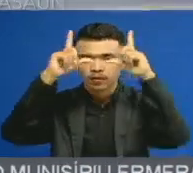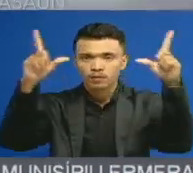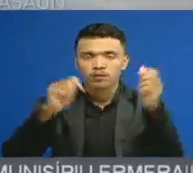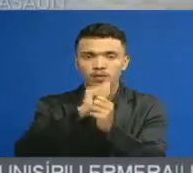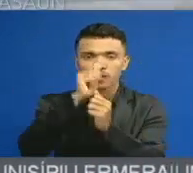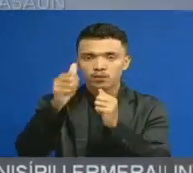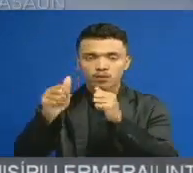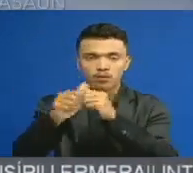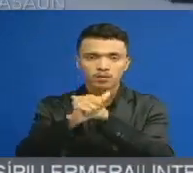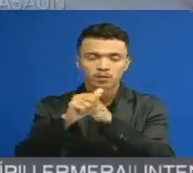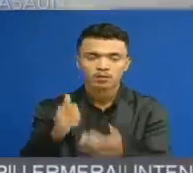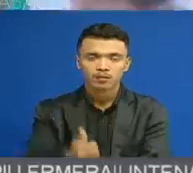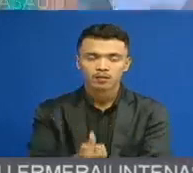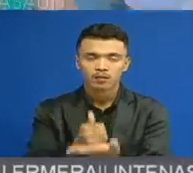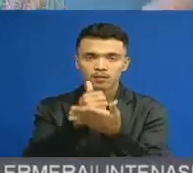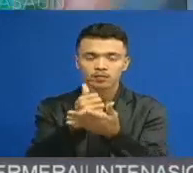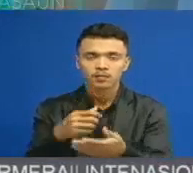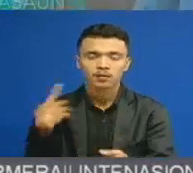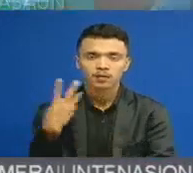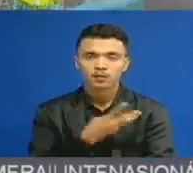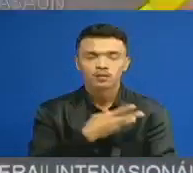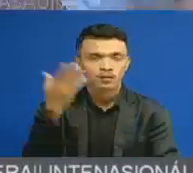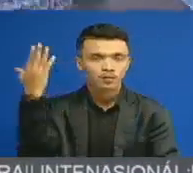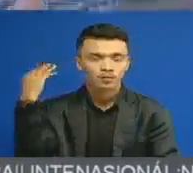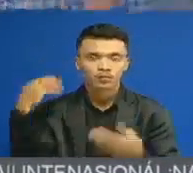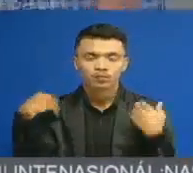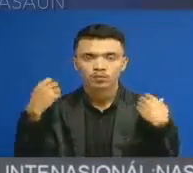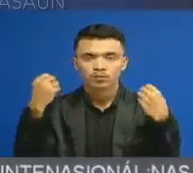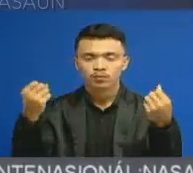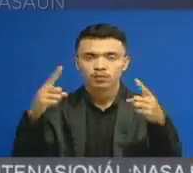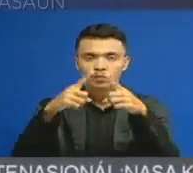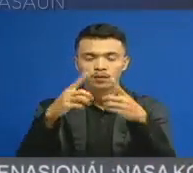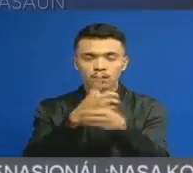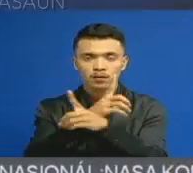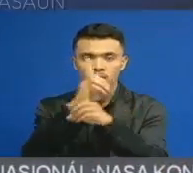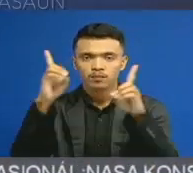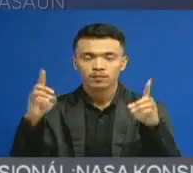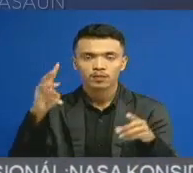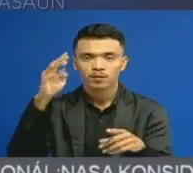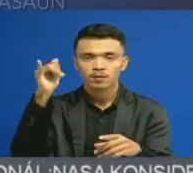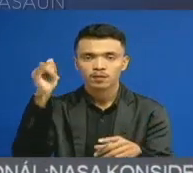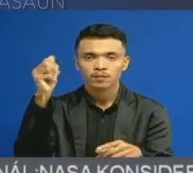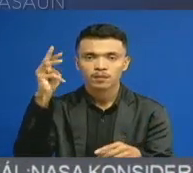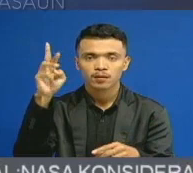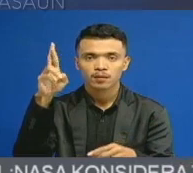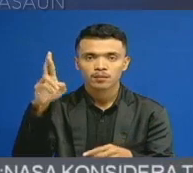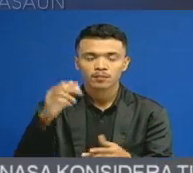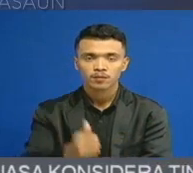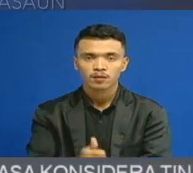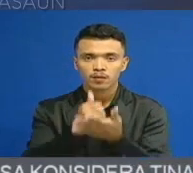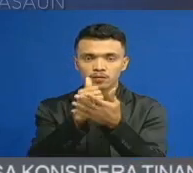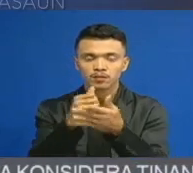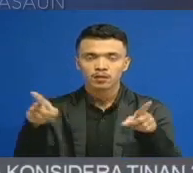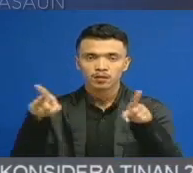asau solidaridade. Porque ita ulu gluta ba demokrasia. Myanmar mas apoio Aung San Suu Kyi nudar